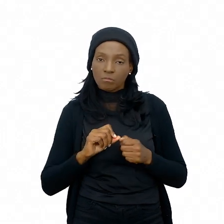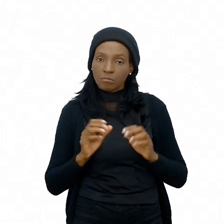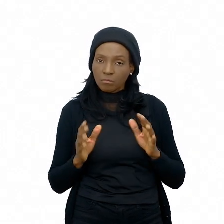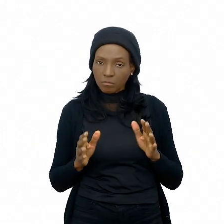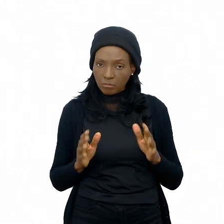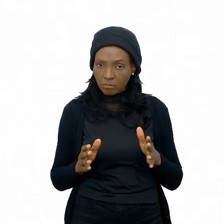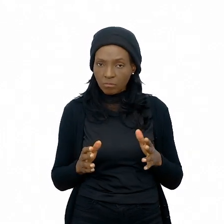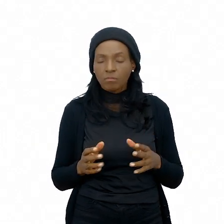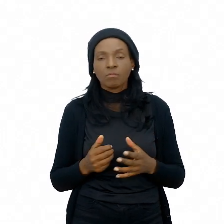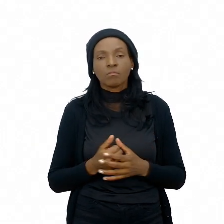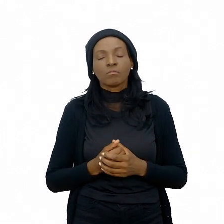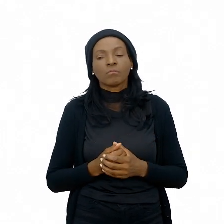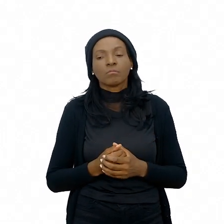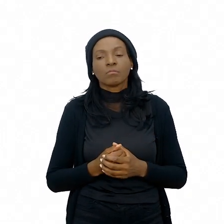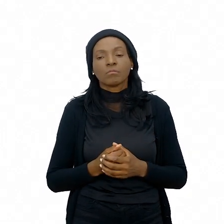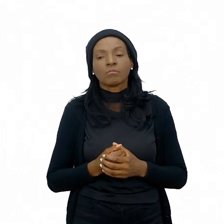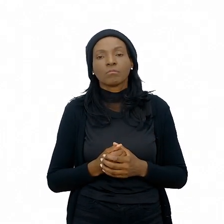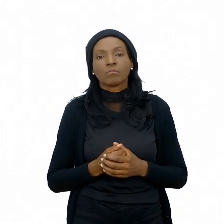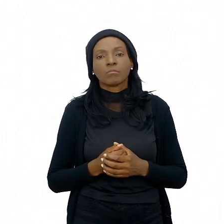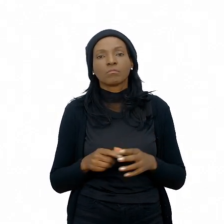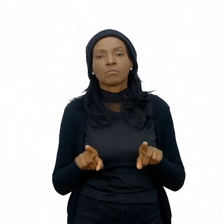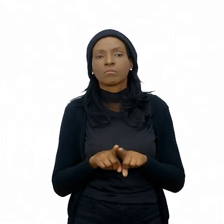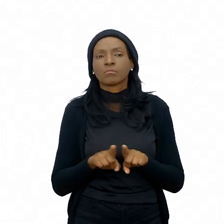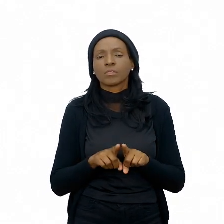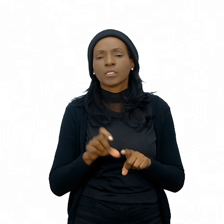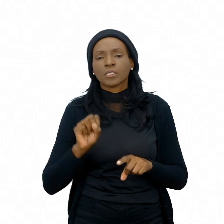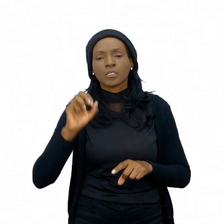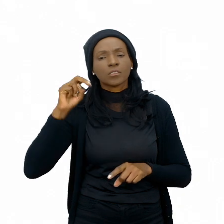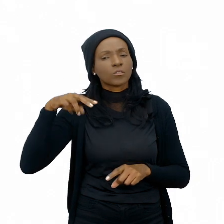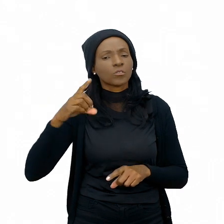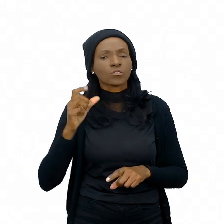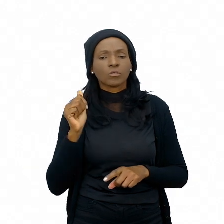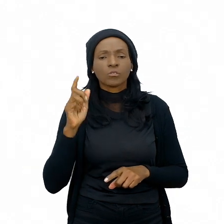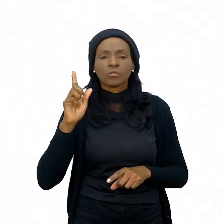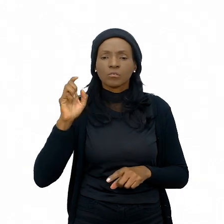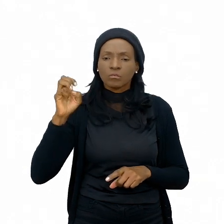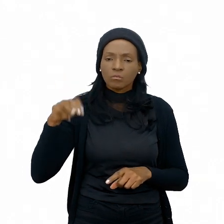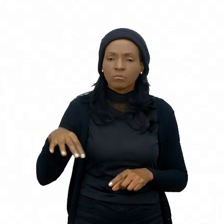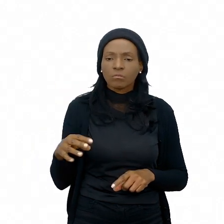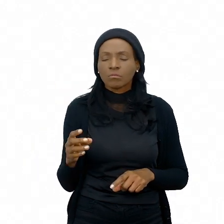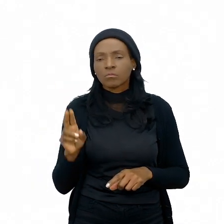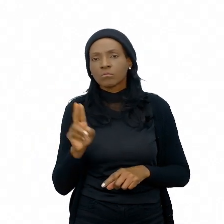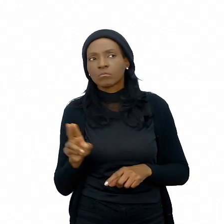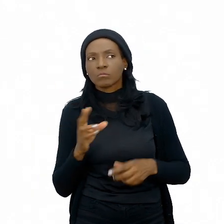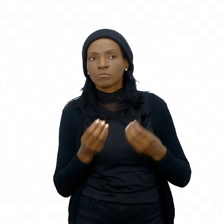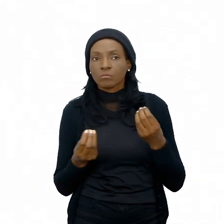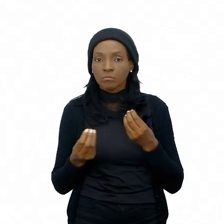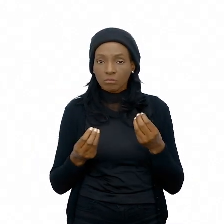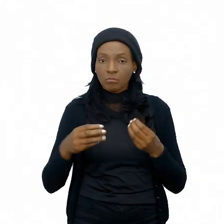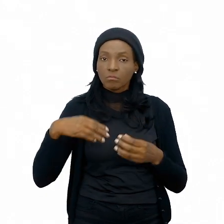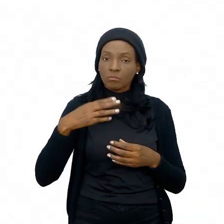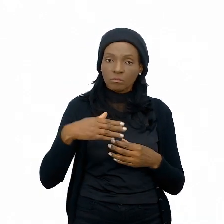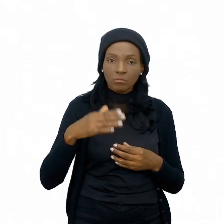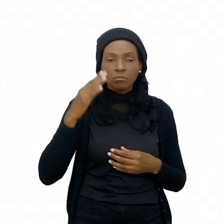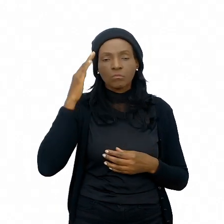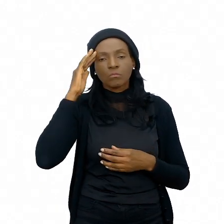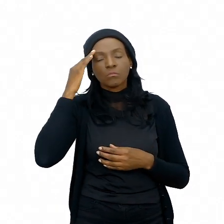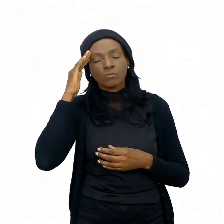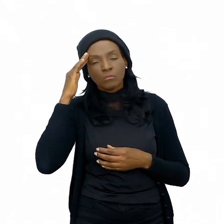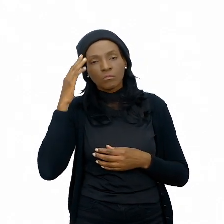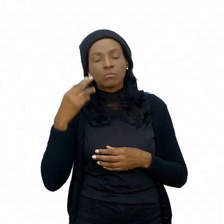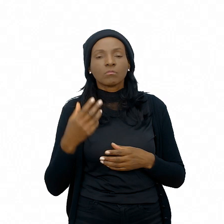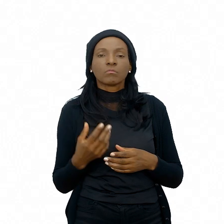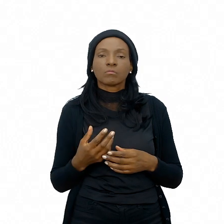e de como a sondagem é construída, vamos compreender o papel